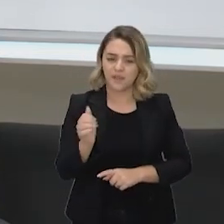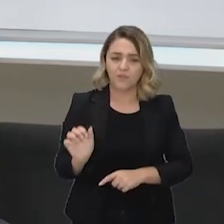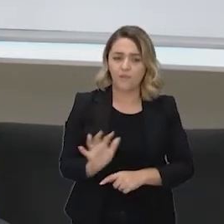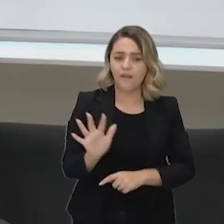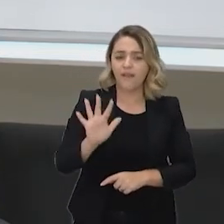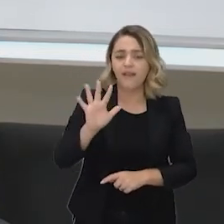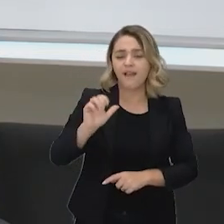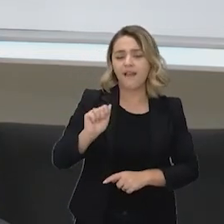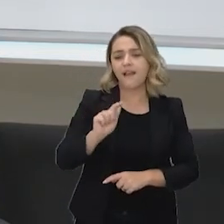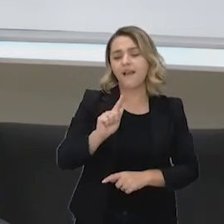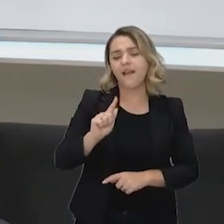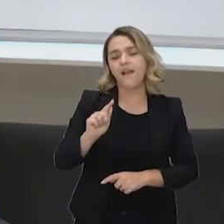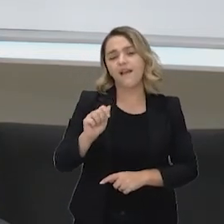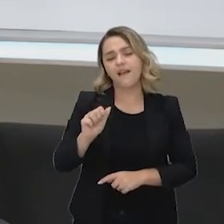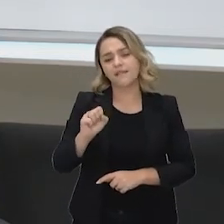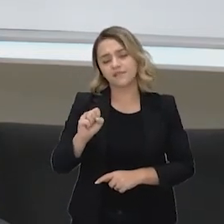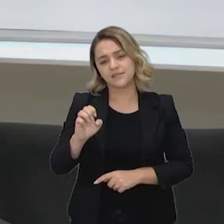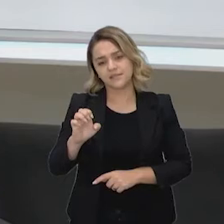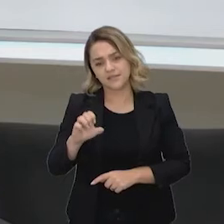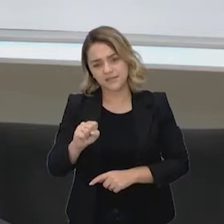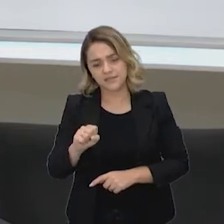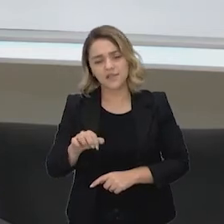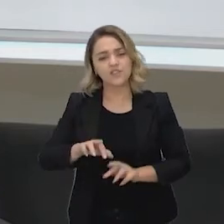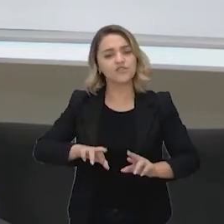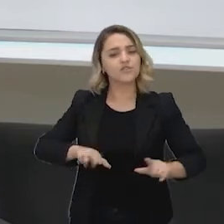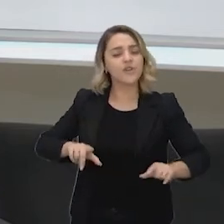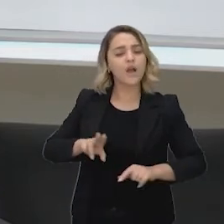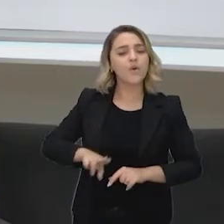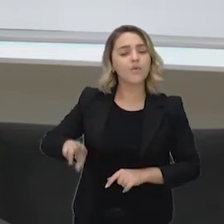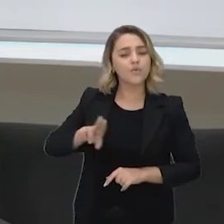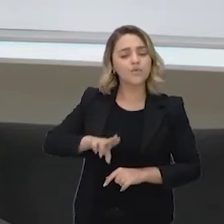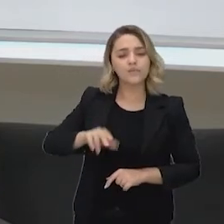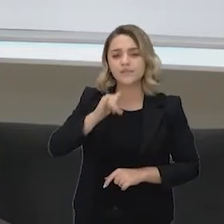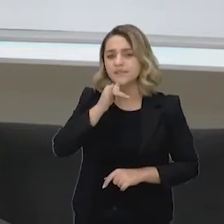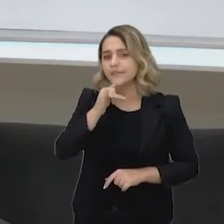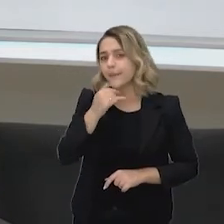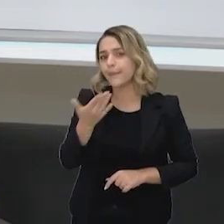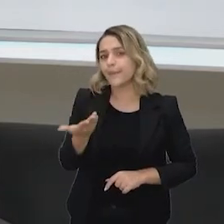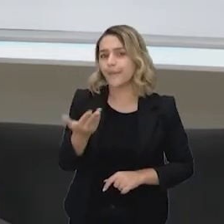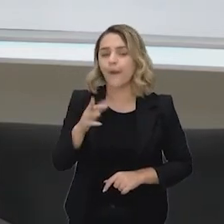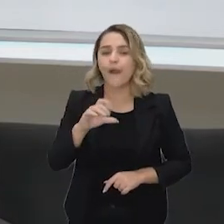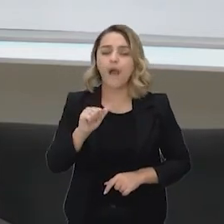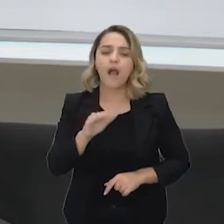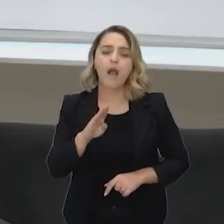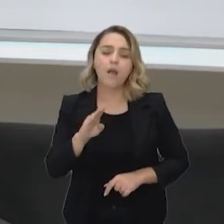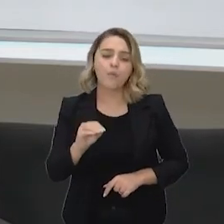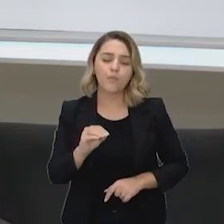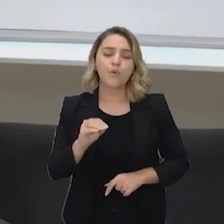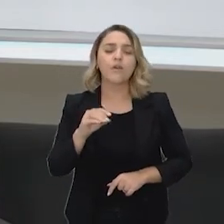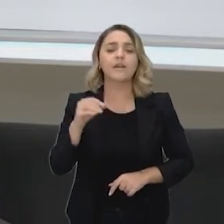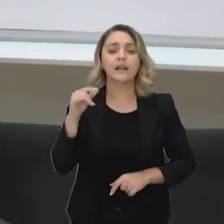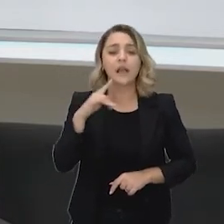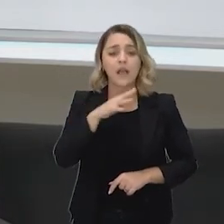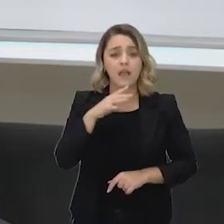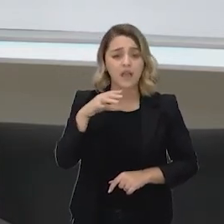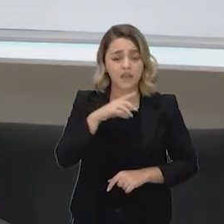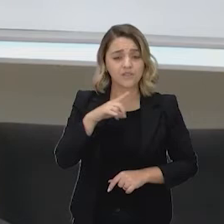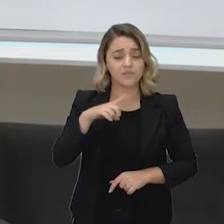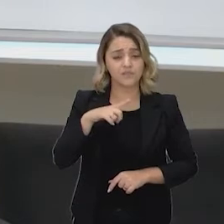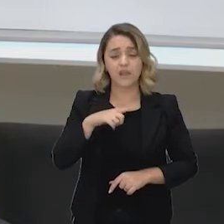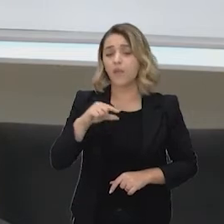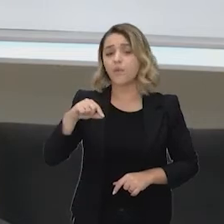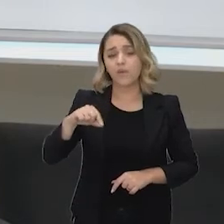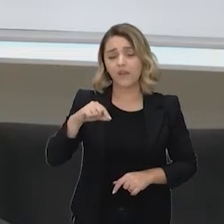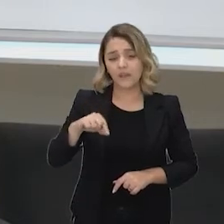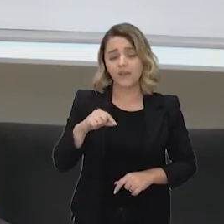diferente do uso de fornos como, por exemplo, o rabo quente, que a gente tem muita perda